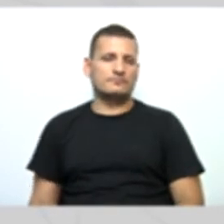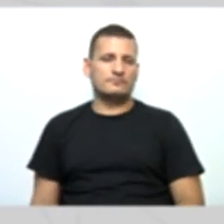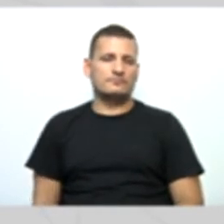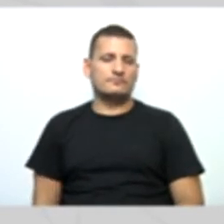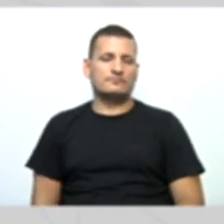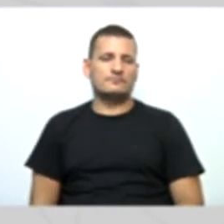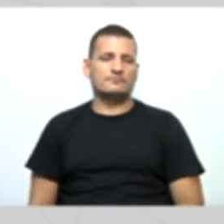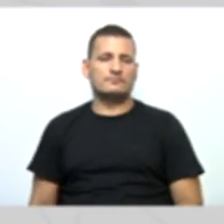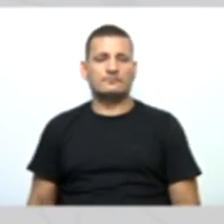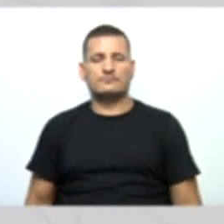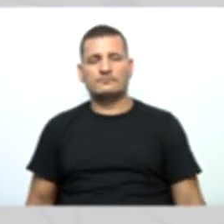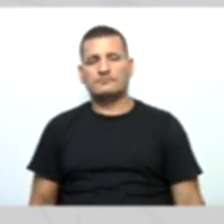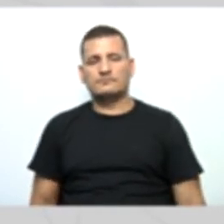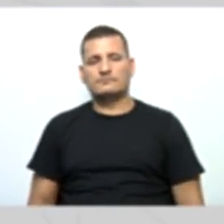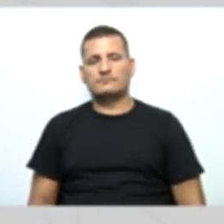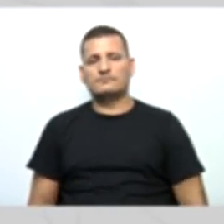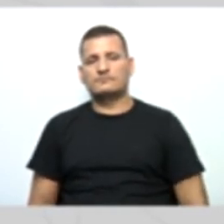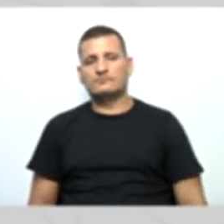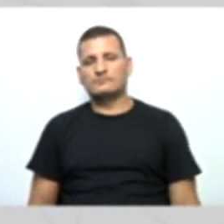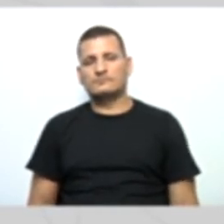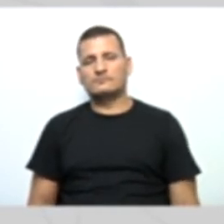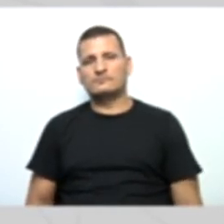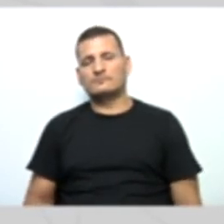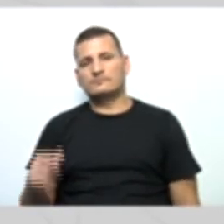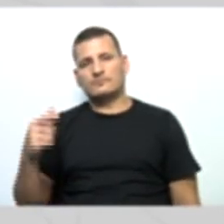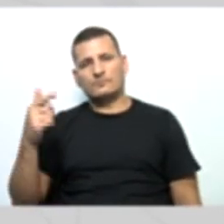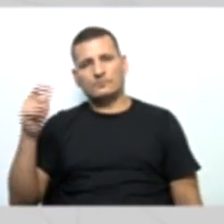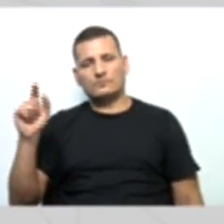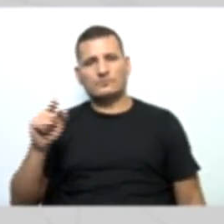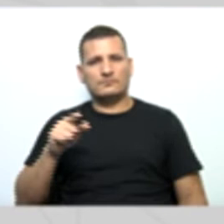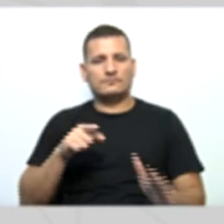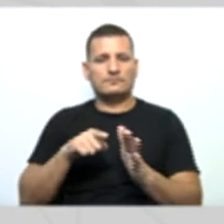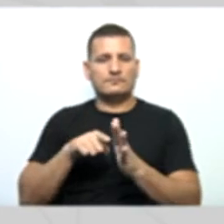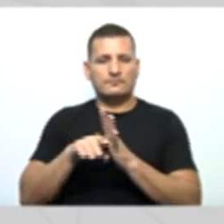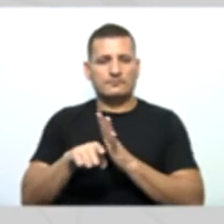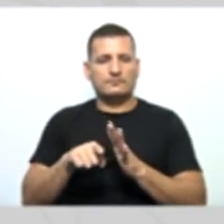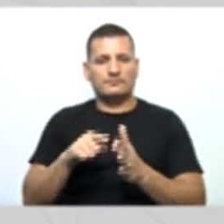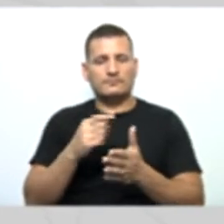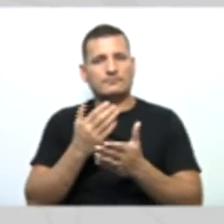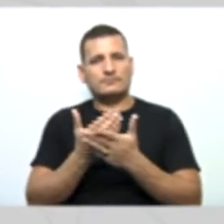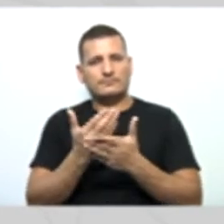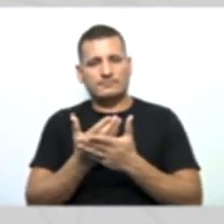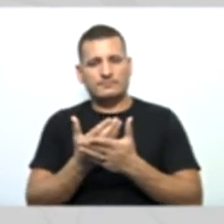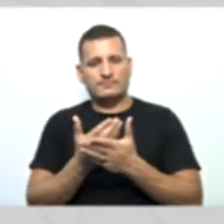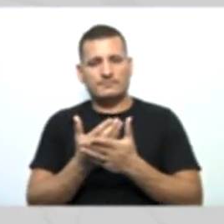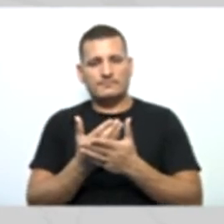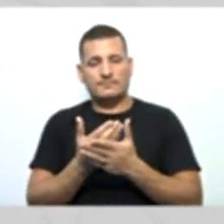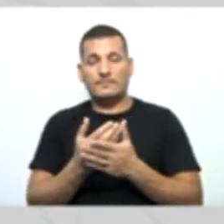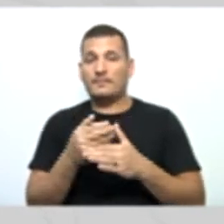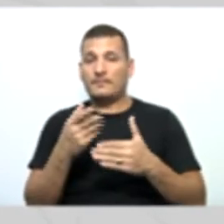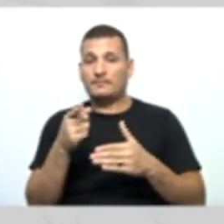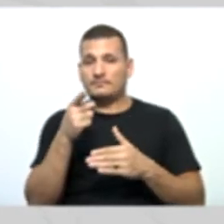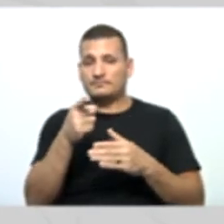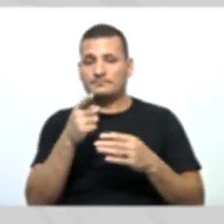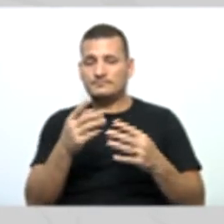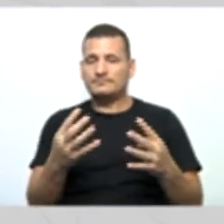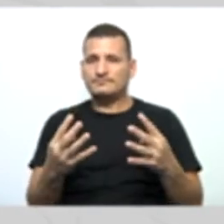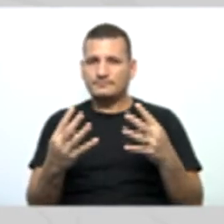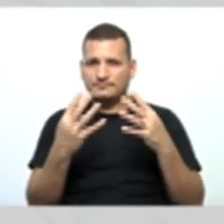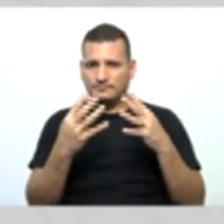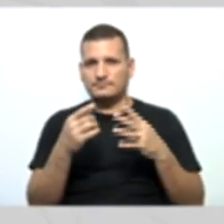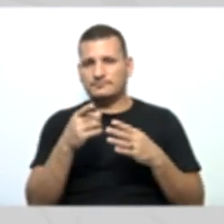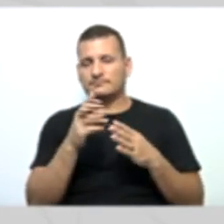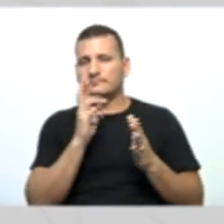outra pergunta aí crucial à nossa aula, certo? Então você que está prestando atenção